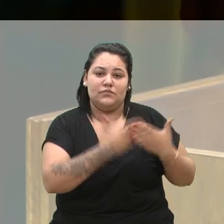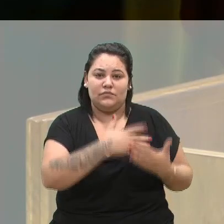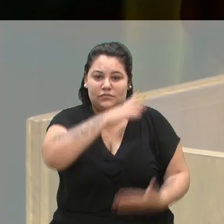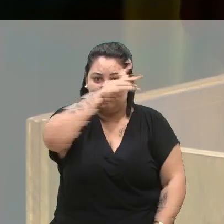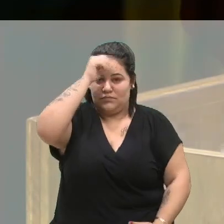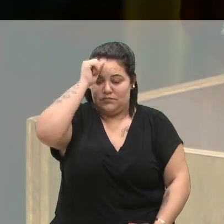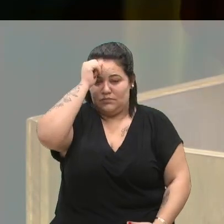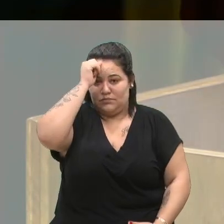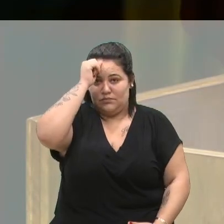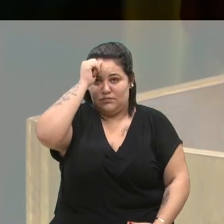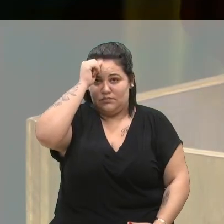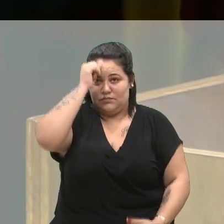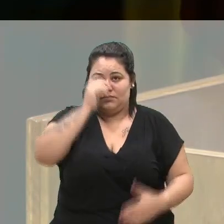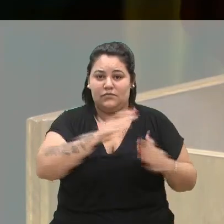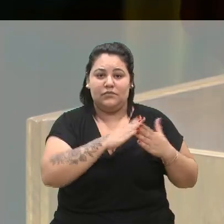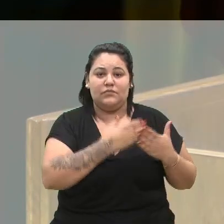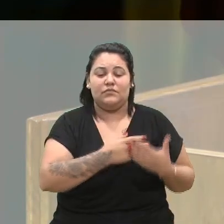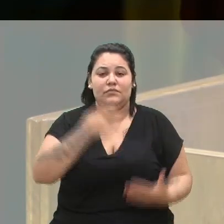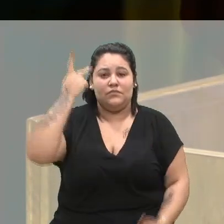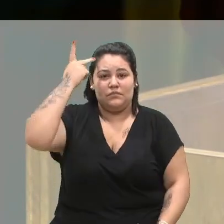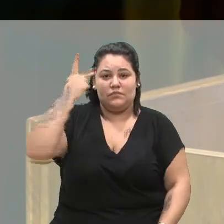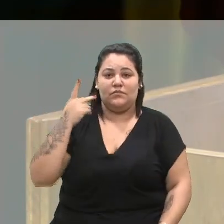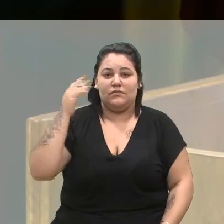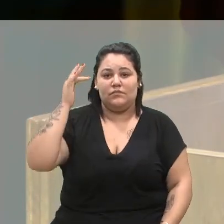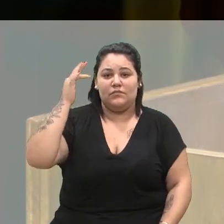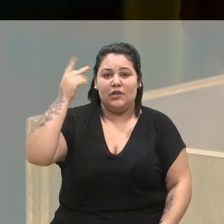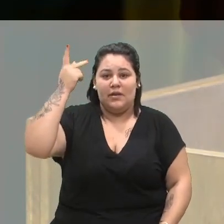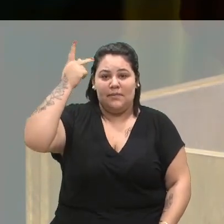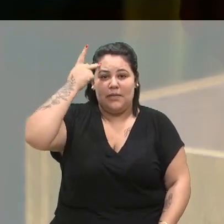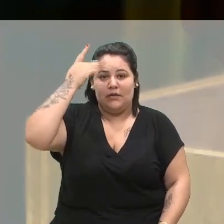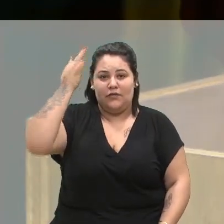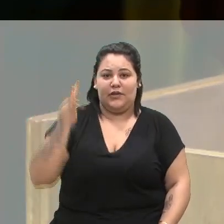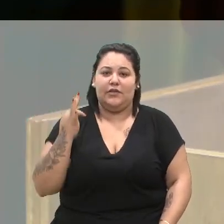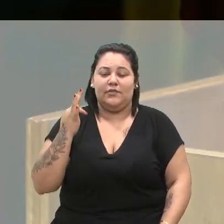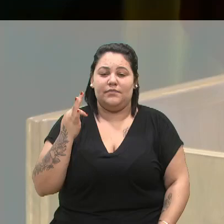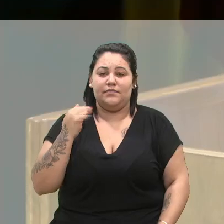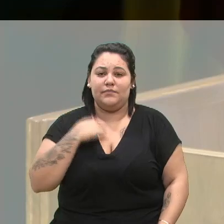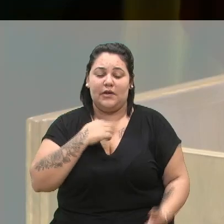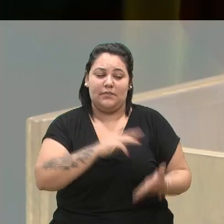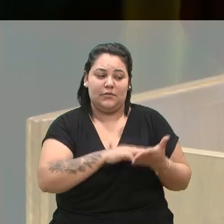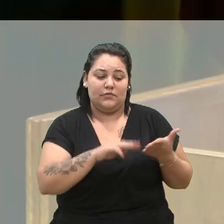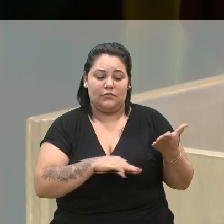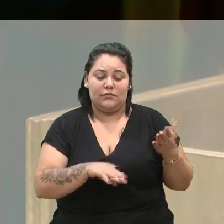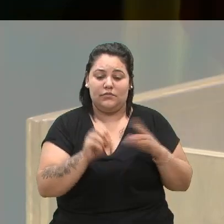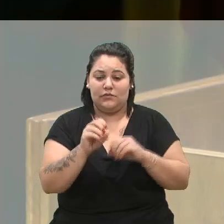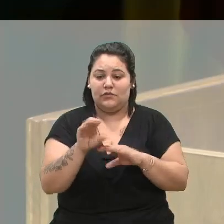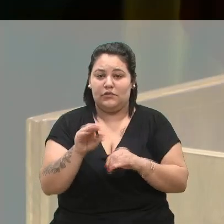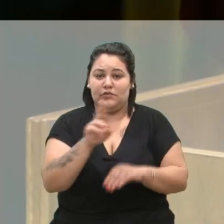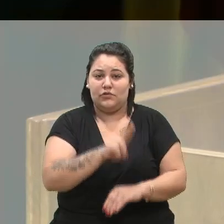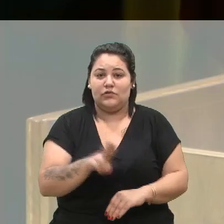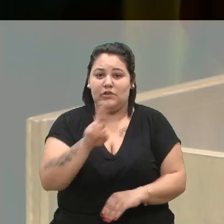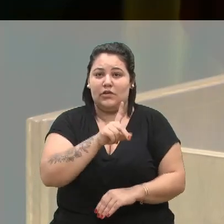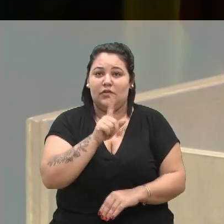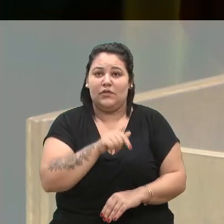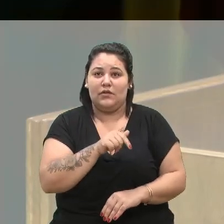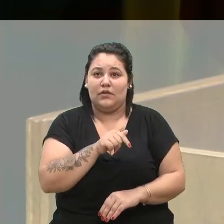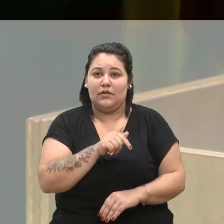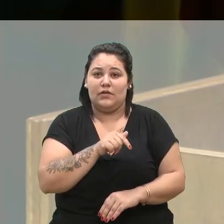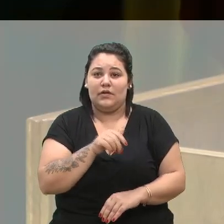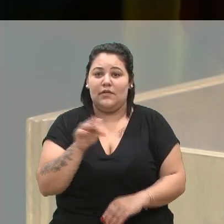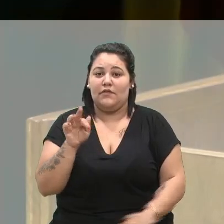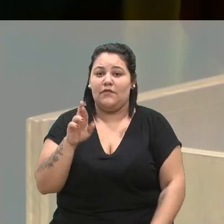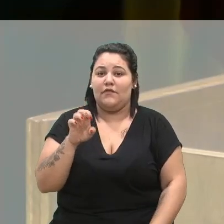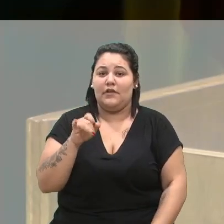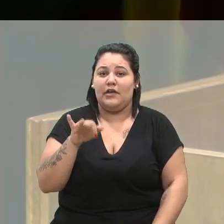Ensino Fundamental Paulo Freire, cuja metodologia de ensino aplicada é da plataforma Freire,